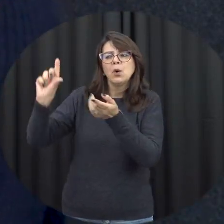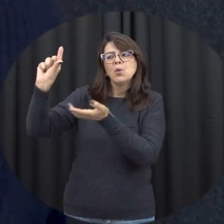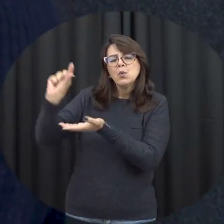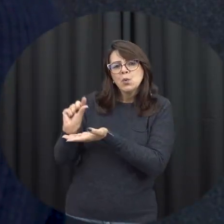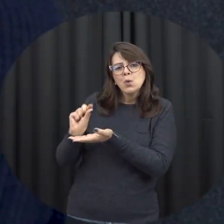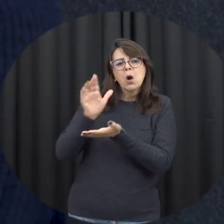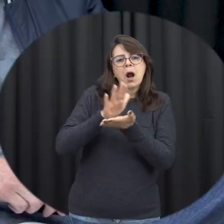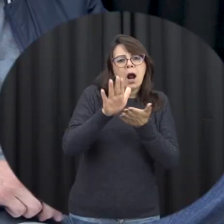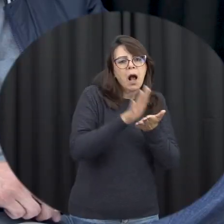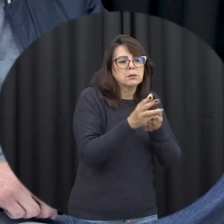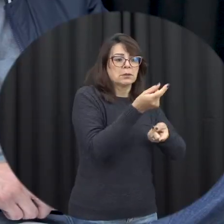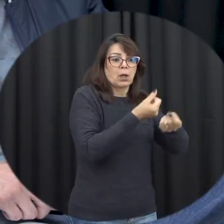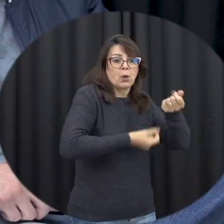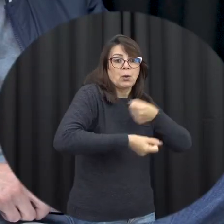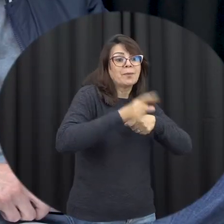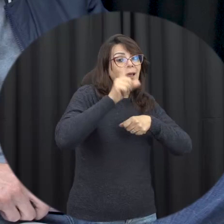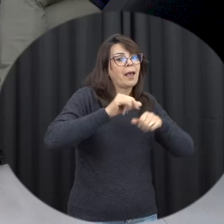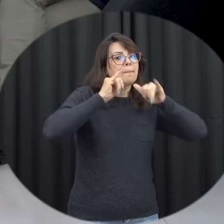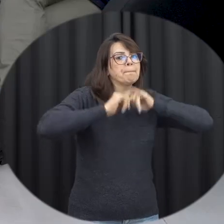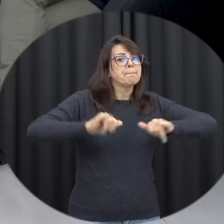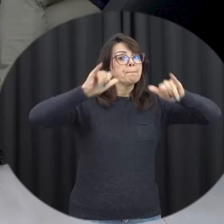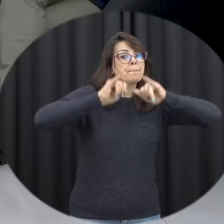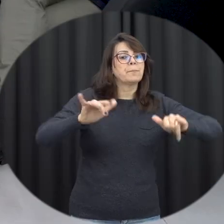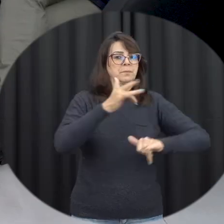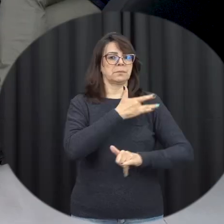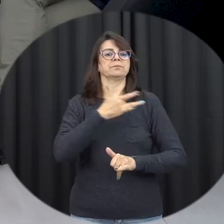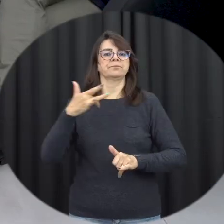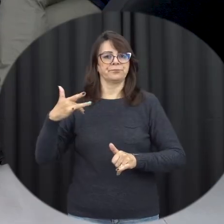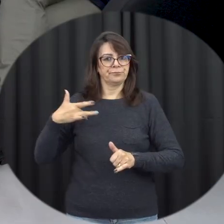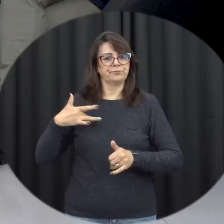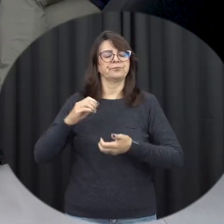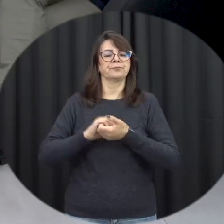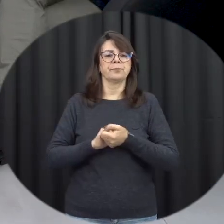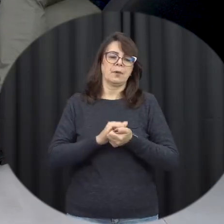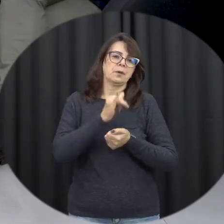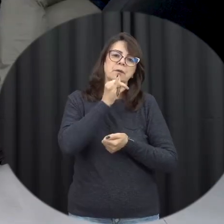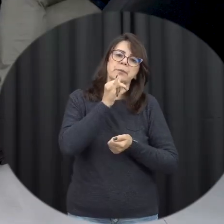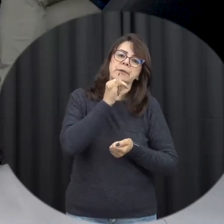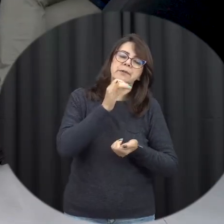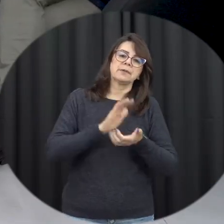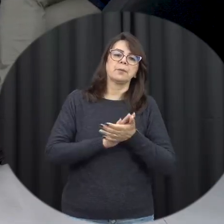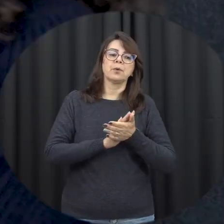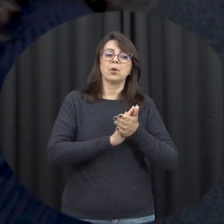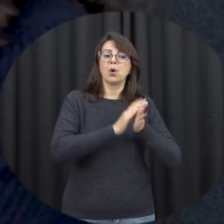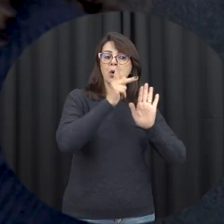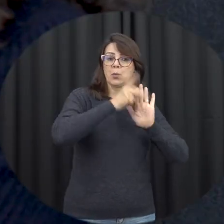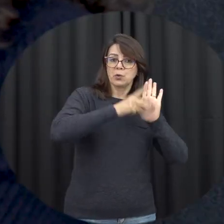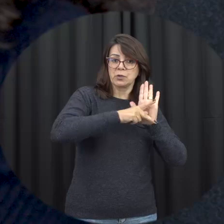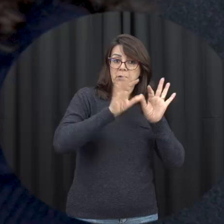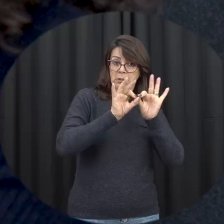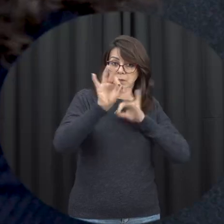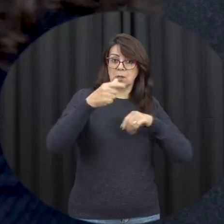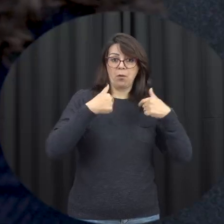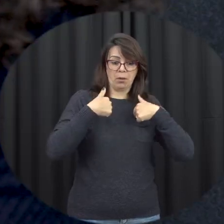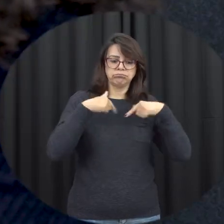menor custo econômico em promoção da saúde, que seria a gente até, por exemplo,